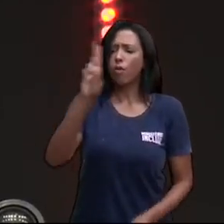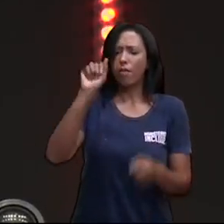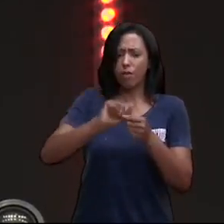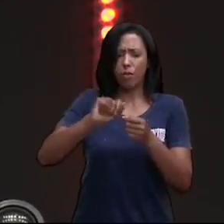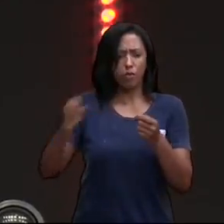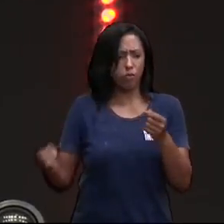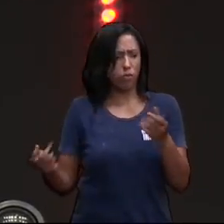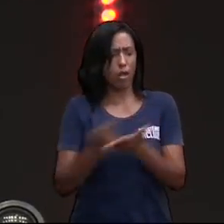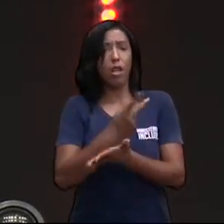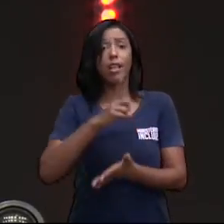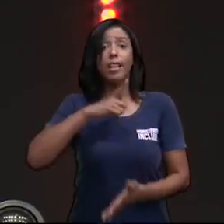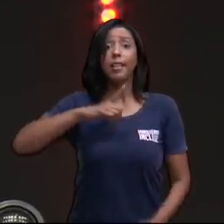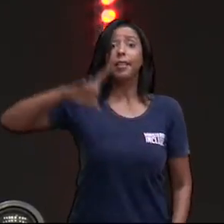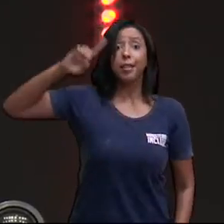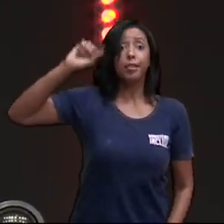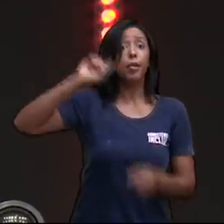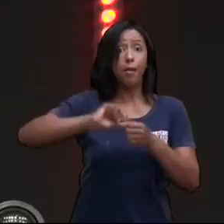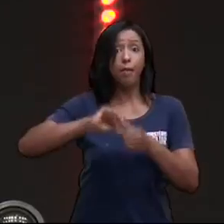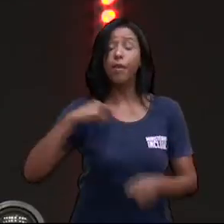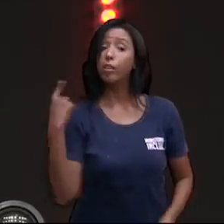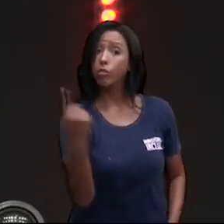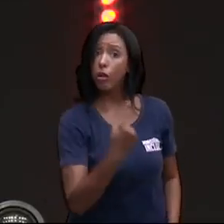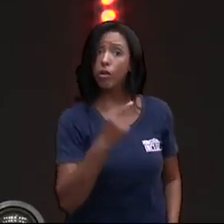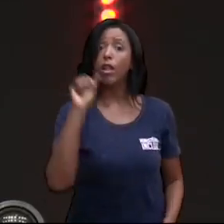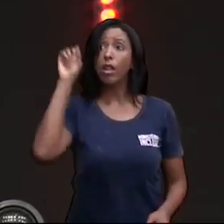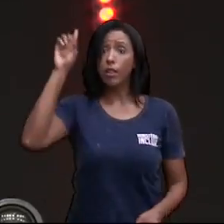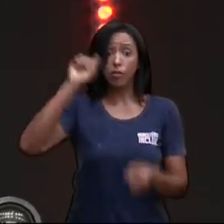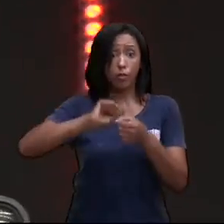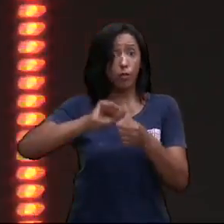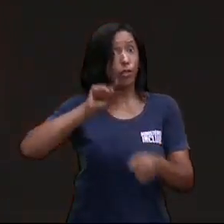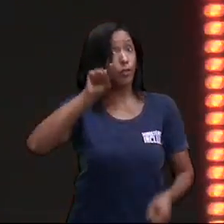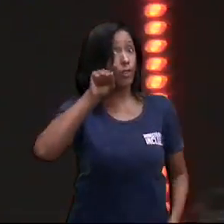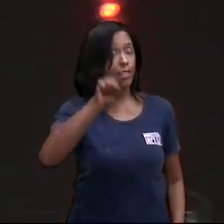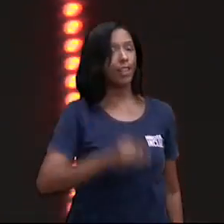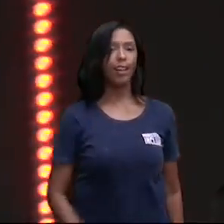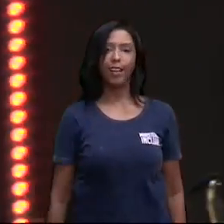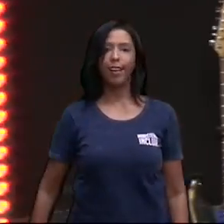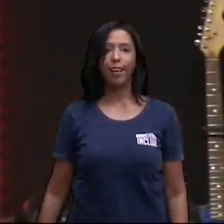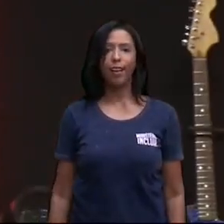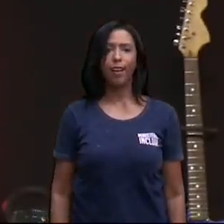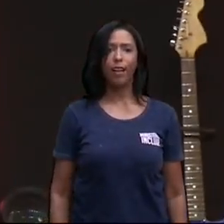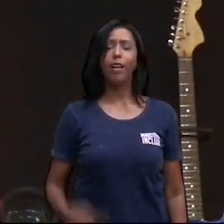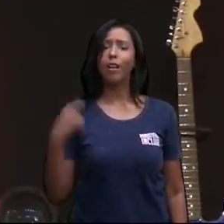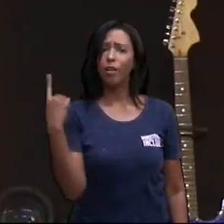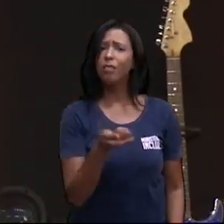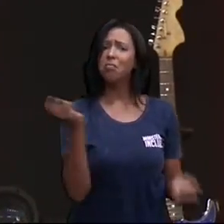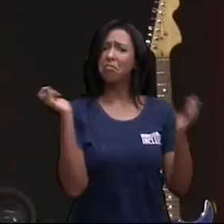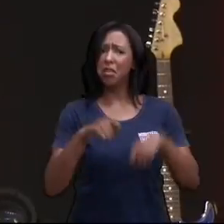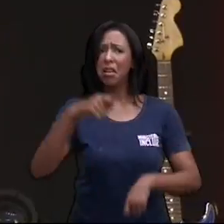existe um Deus que nos criou um Deus que fez você nós temos uma capacidade